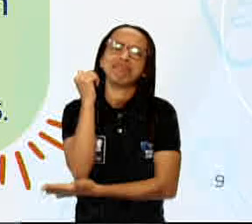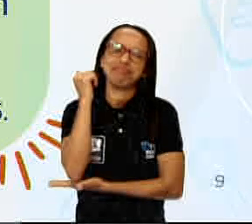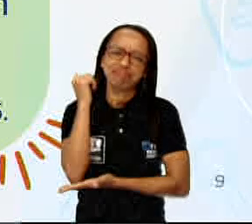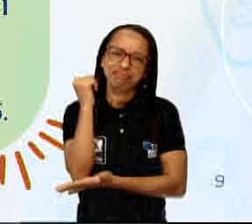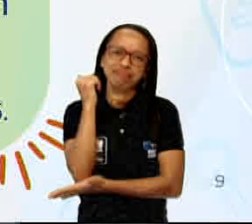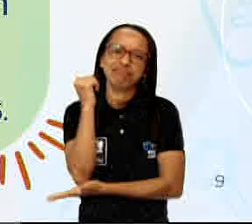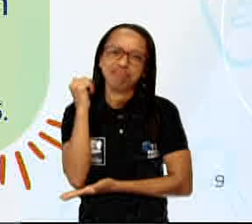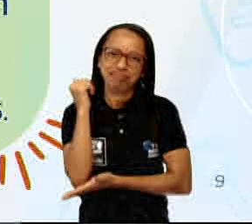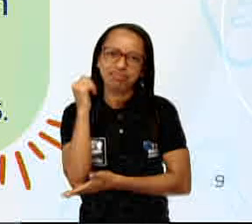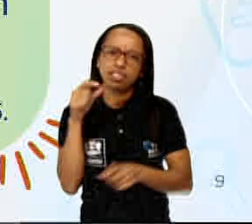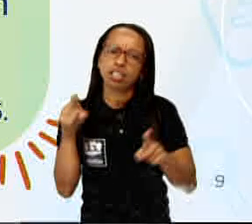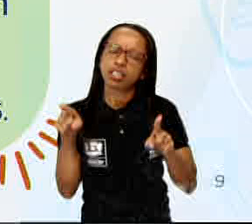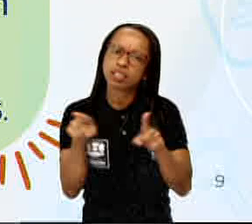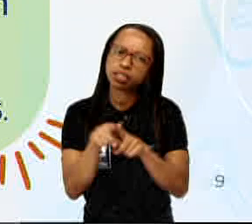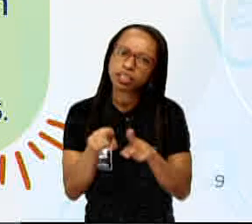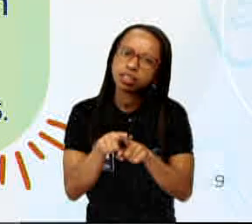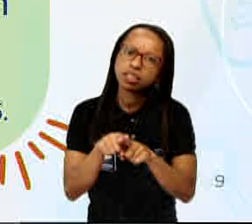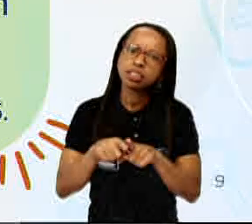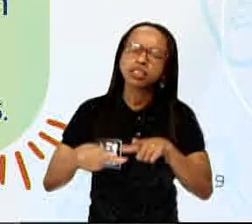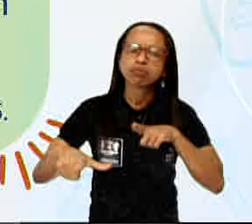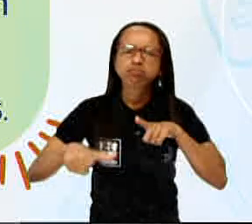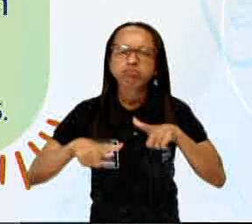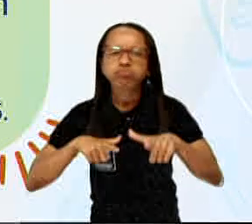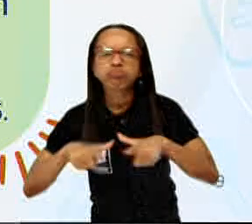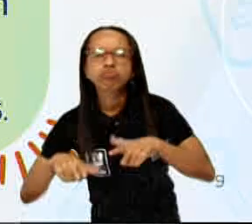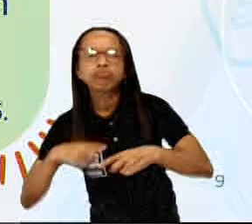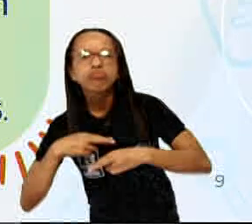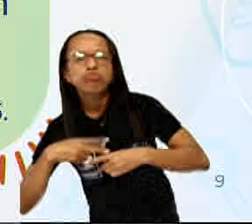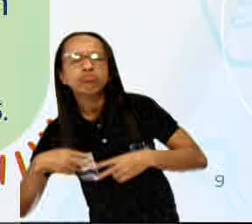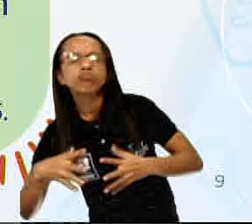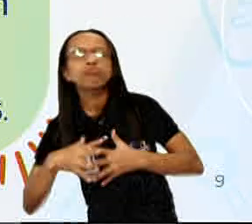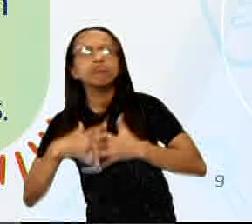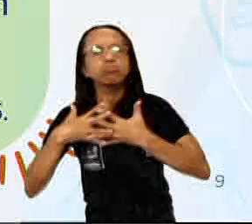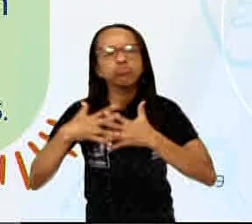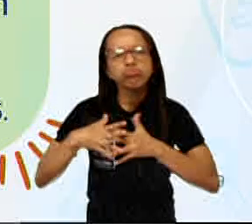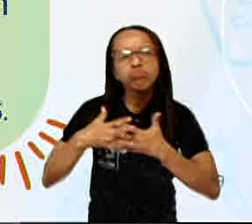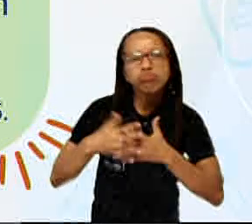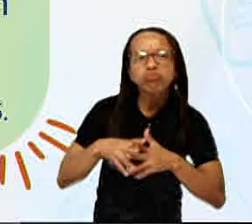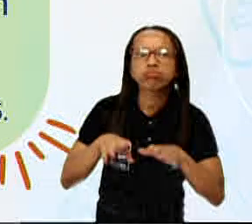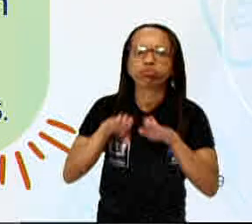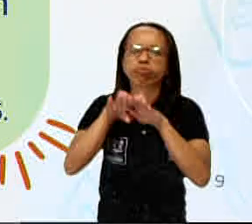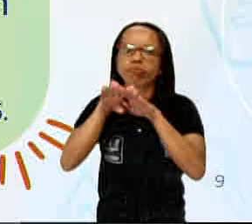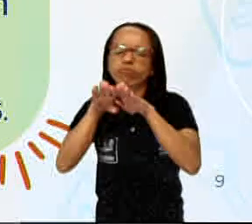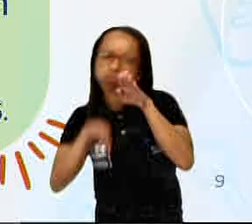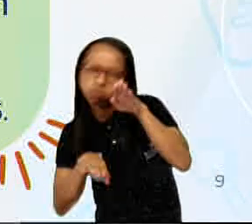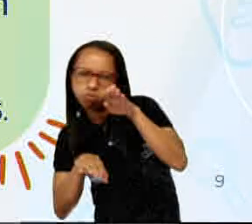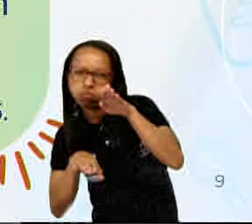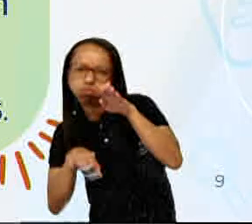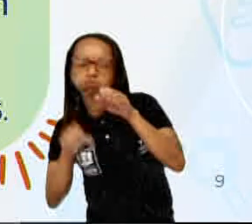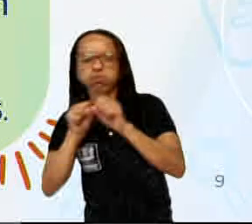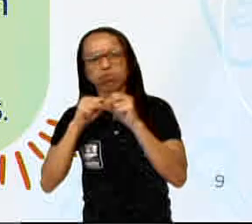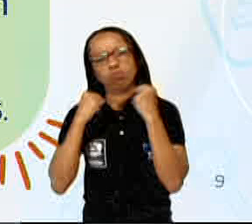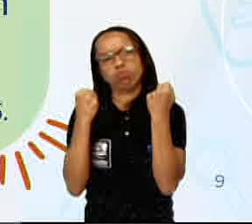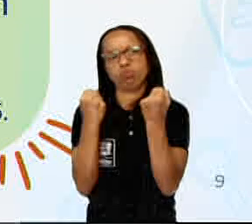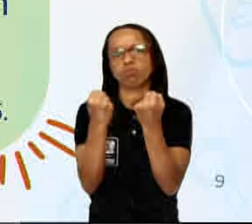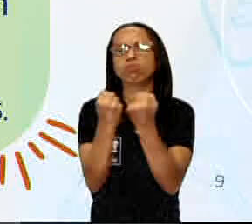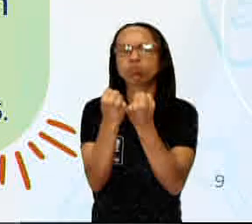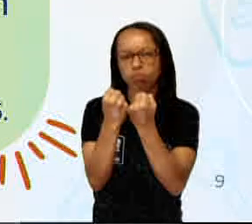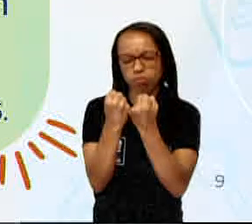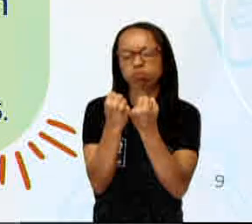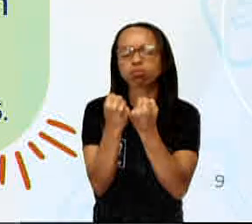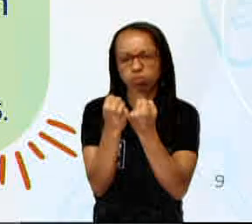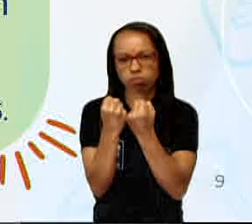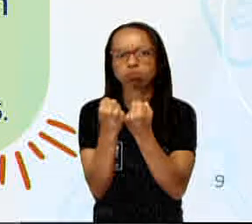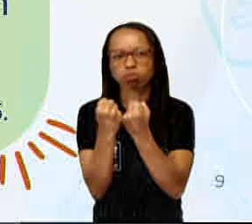conto pode trabalhar sobre questões importantes de conflitos, de desigualdades sociais, como foi no caso de Marcelino